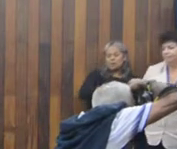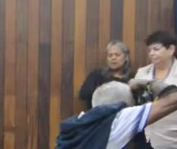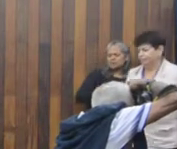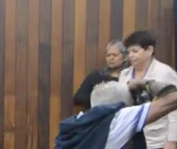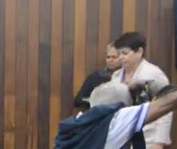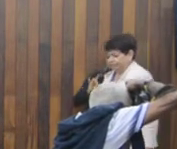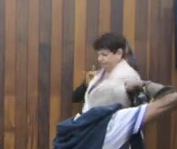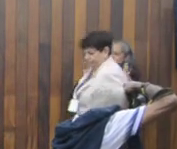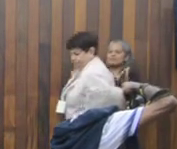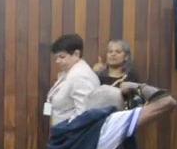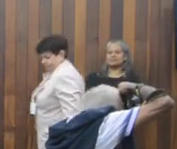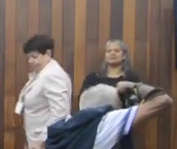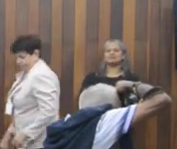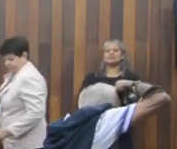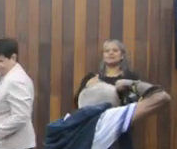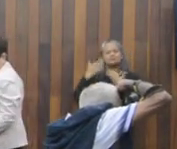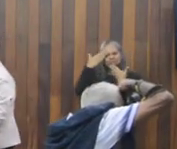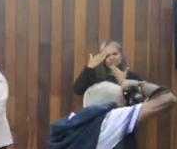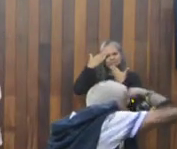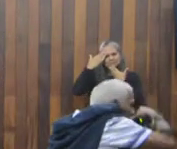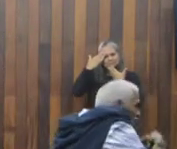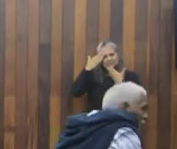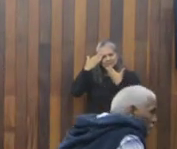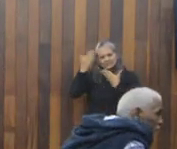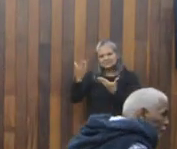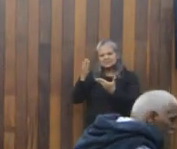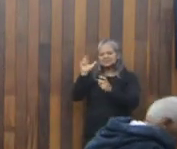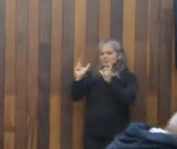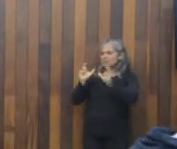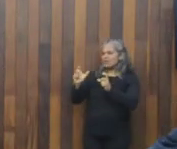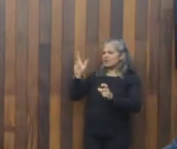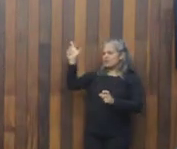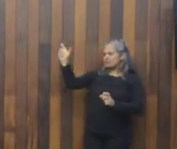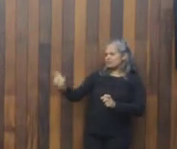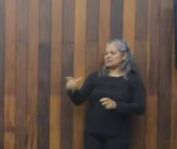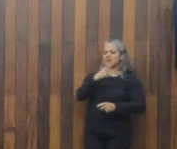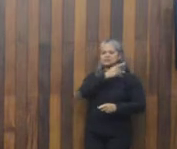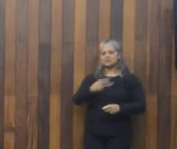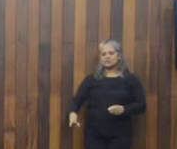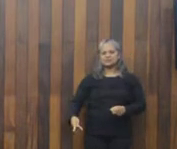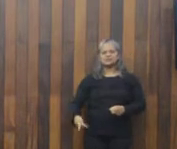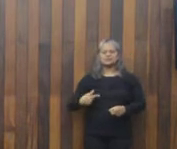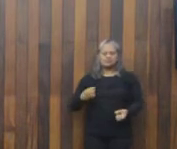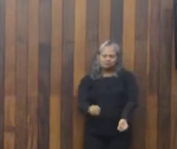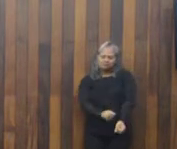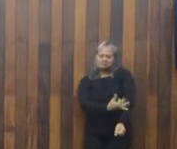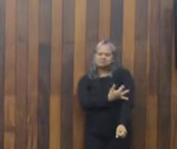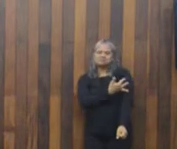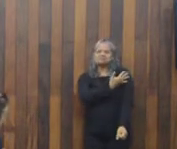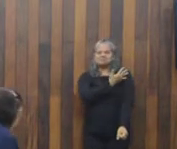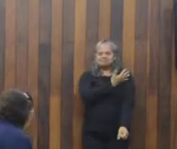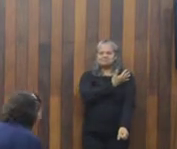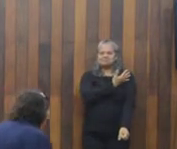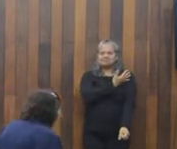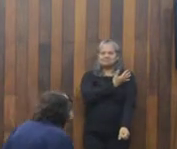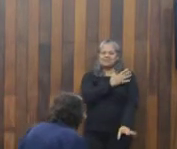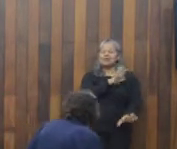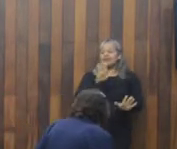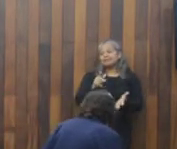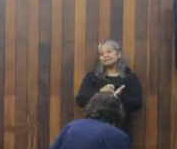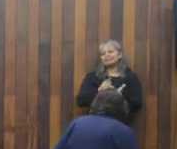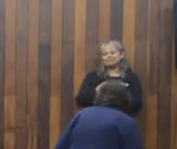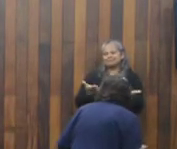Especial, realmente. Agradeço tremendamente as palavras do Luiz Geraldo, chegaram a me emocionar, mas é a pura